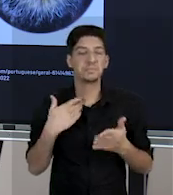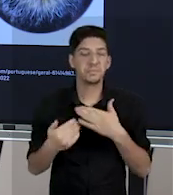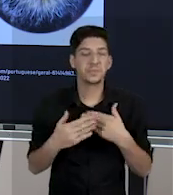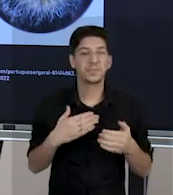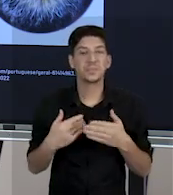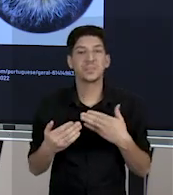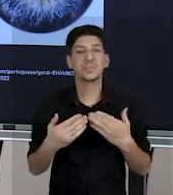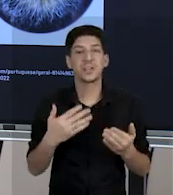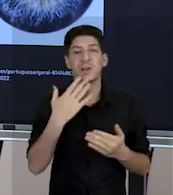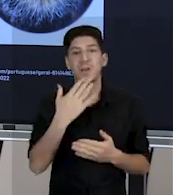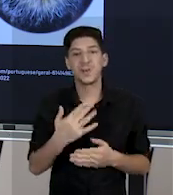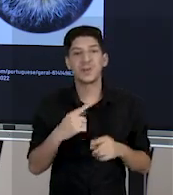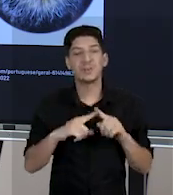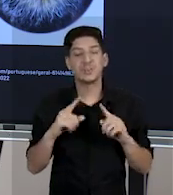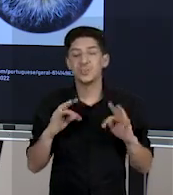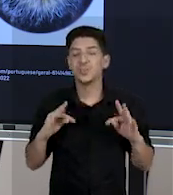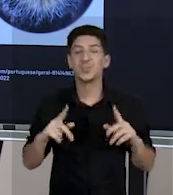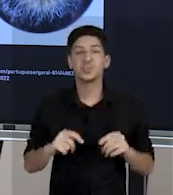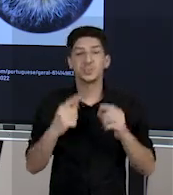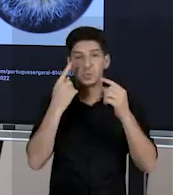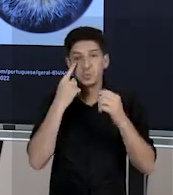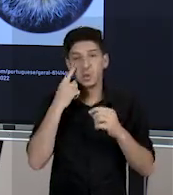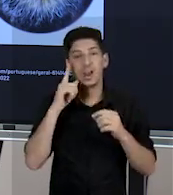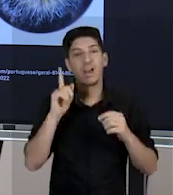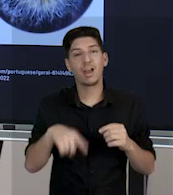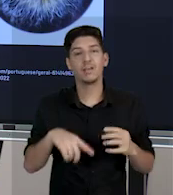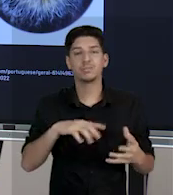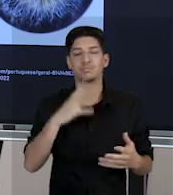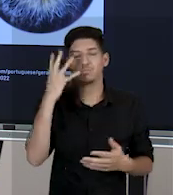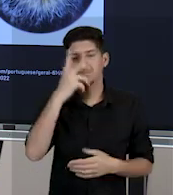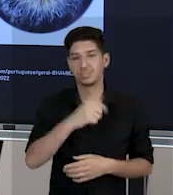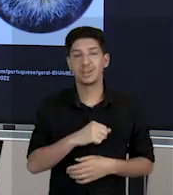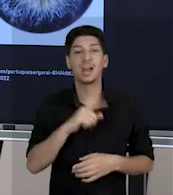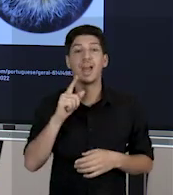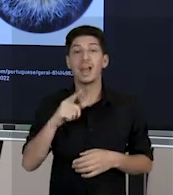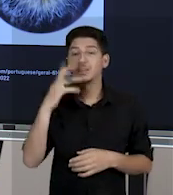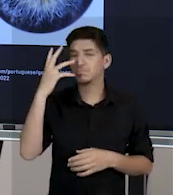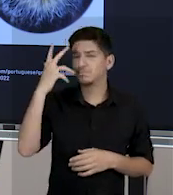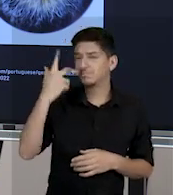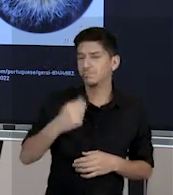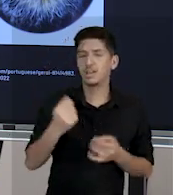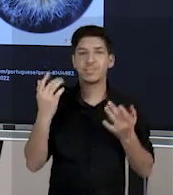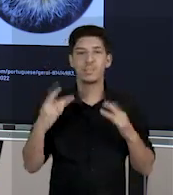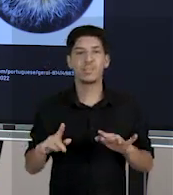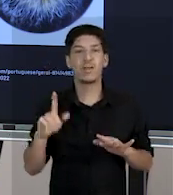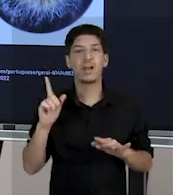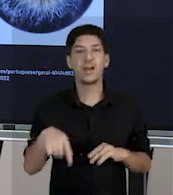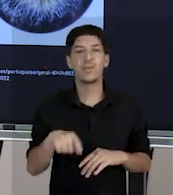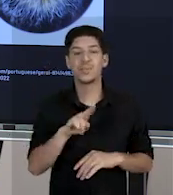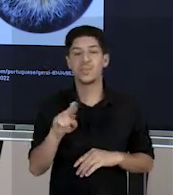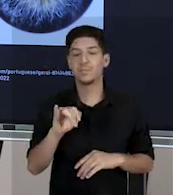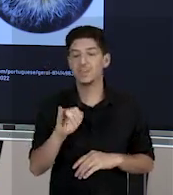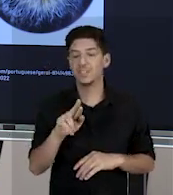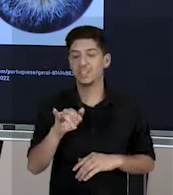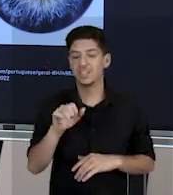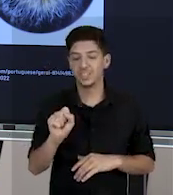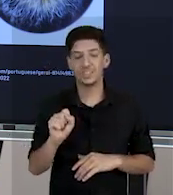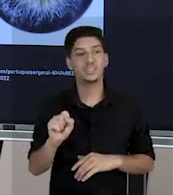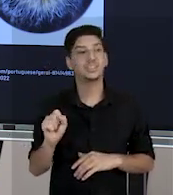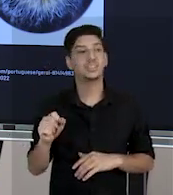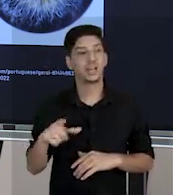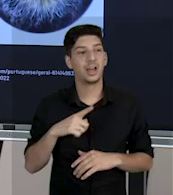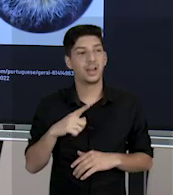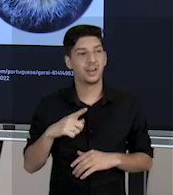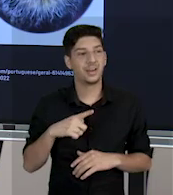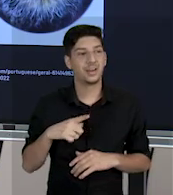todos os olhos são muito bonitos. E essa beleza natural deles é a íris que vai ter. Essa